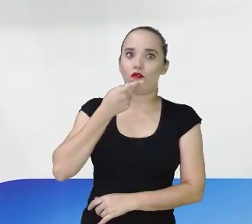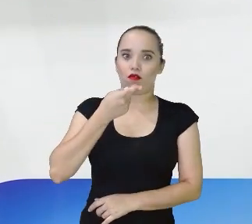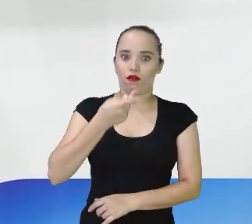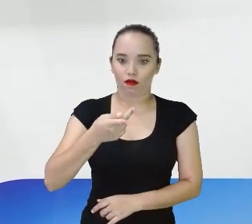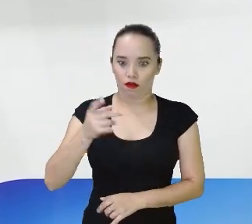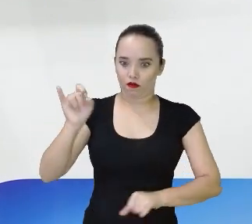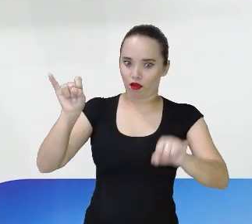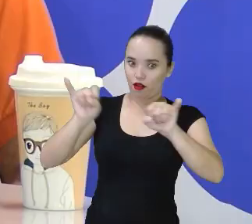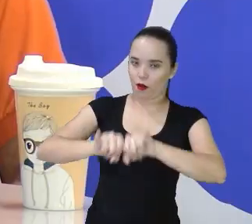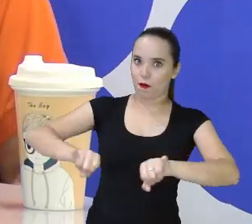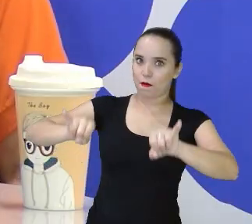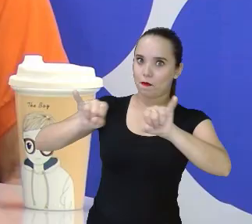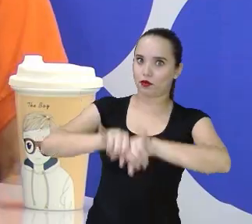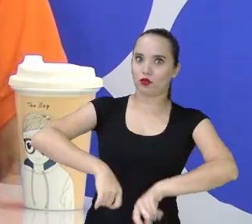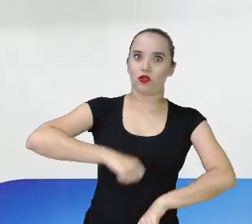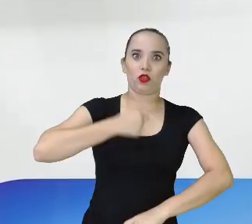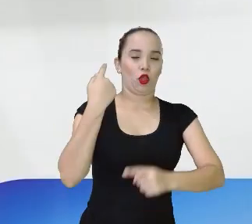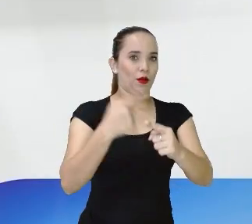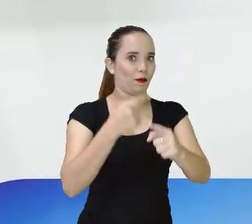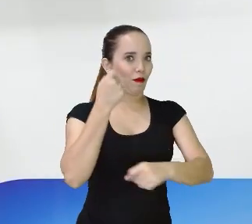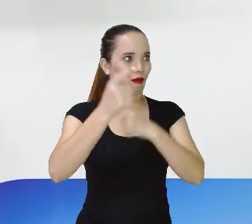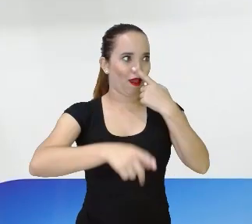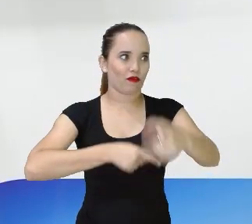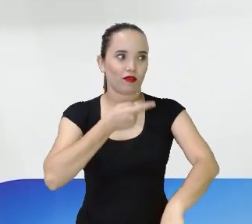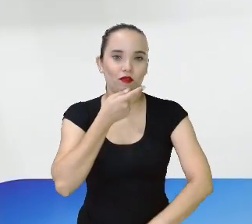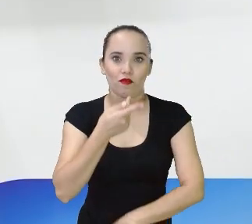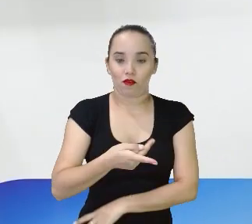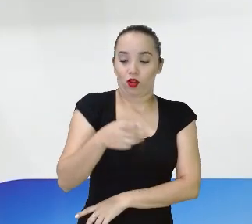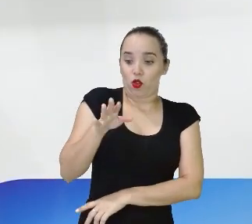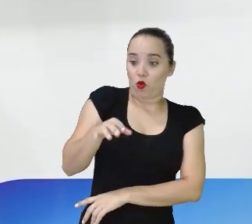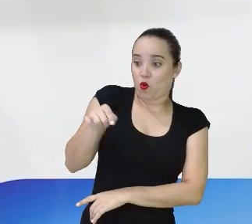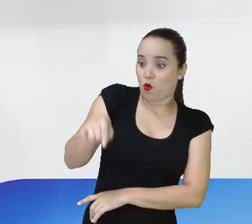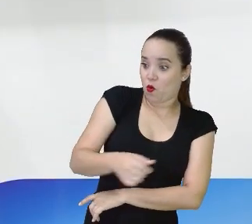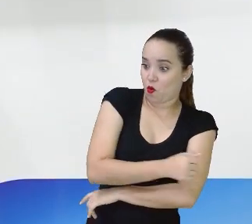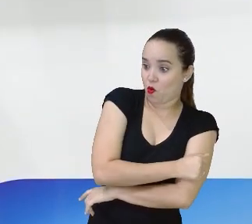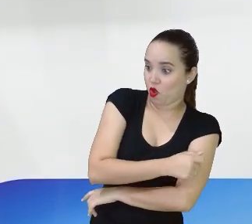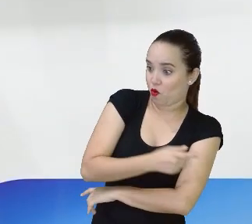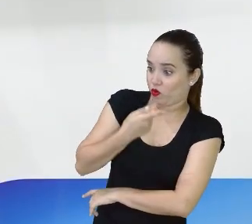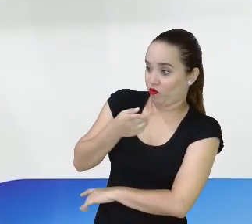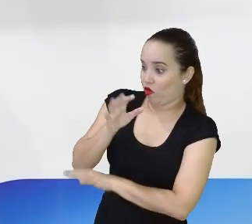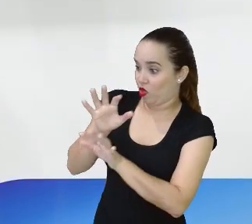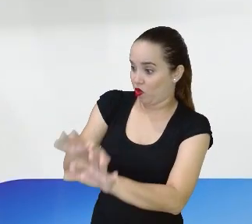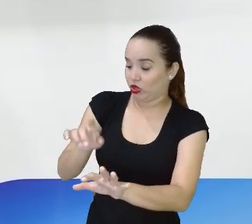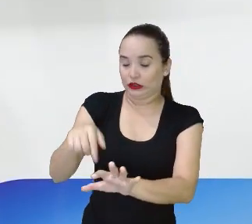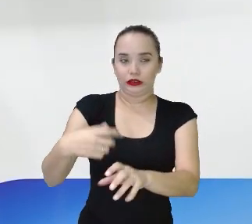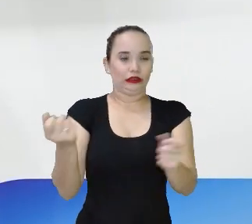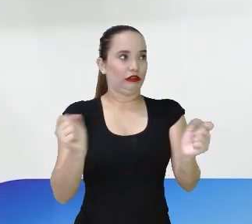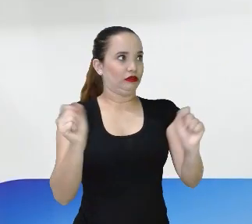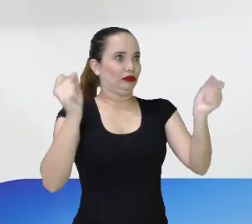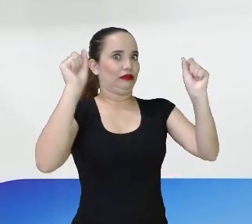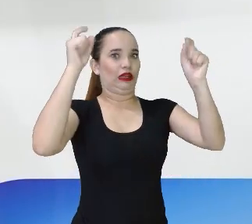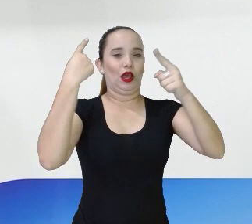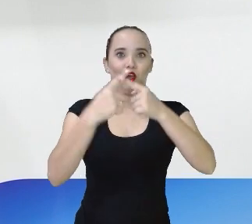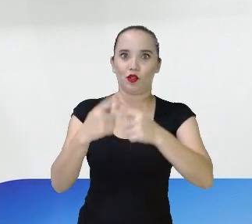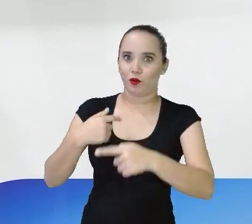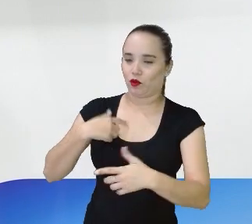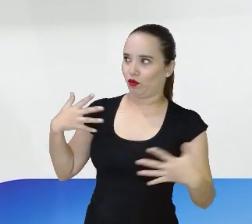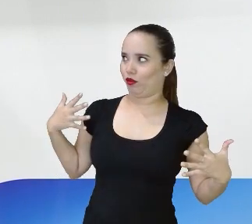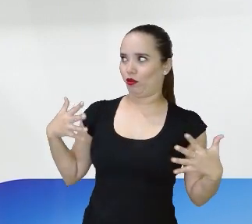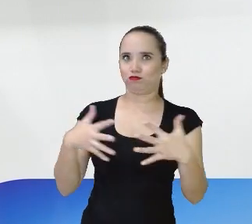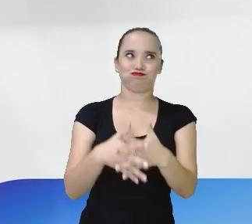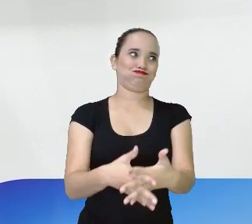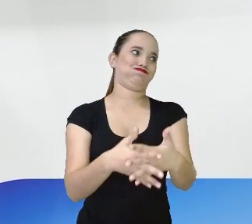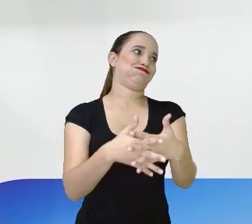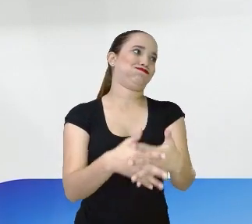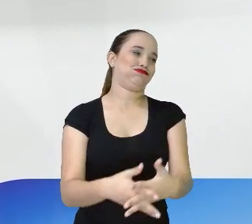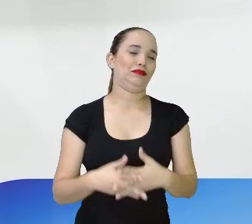disseram, olha, professor, eles ficam tão bravos. Ontem mesmo o Caio ficou assim irado comigo, porque eu me confundi.